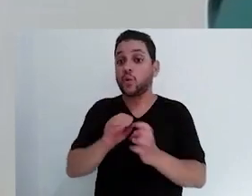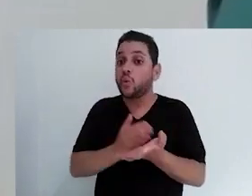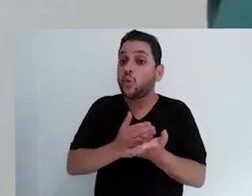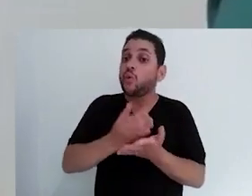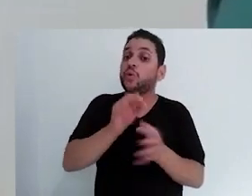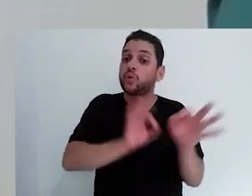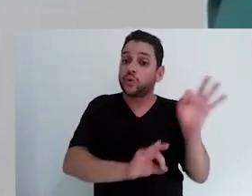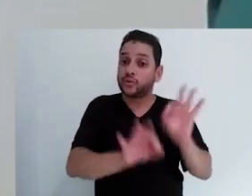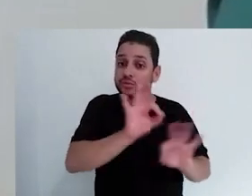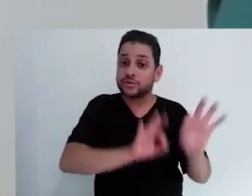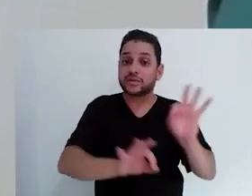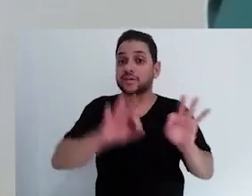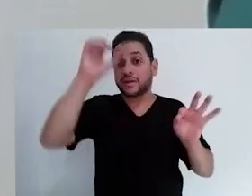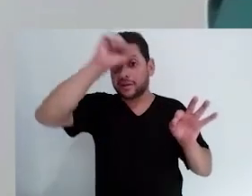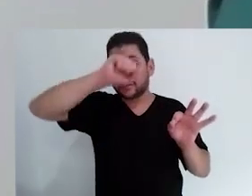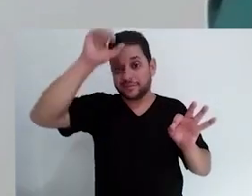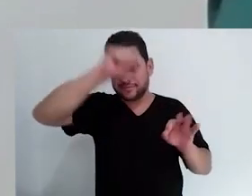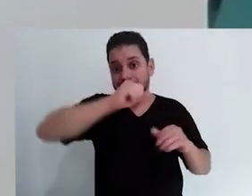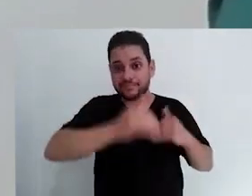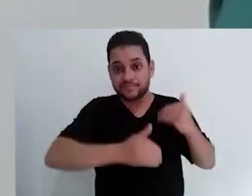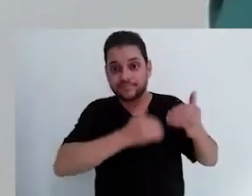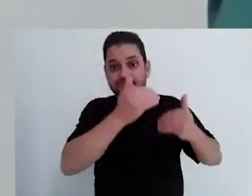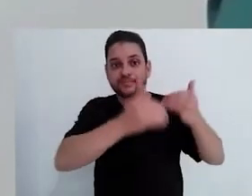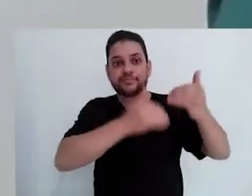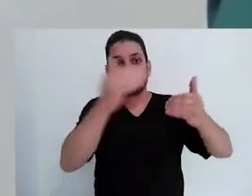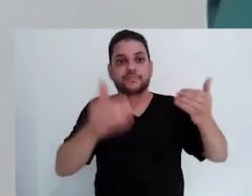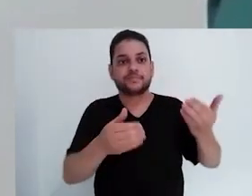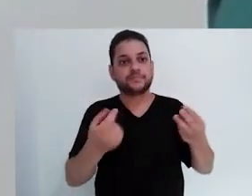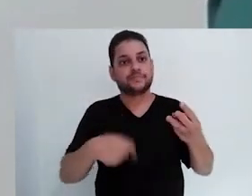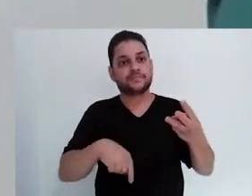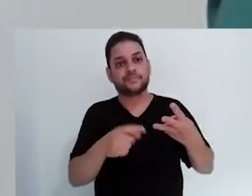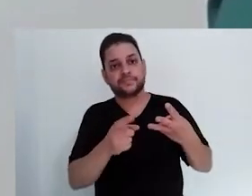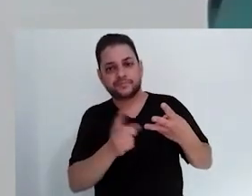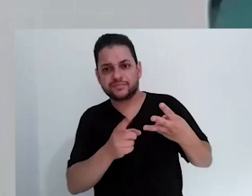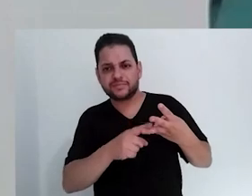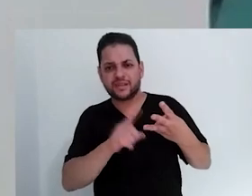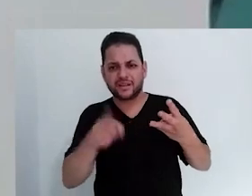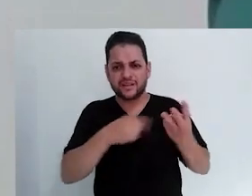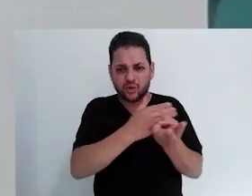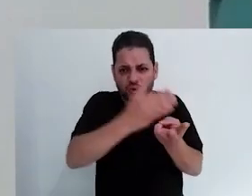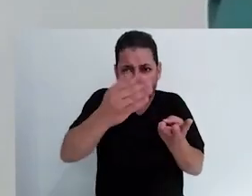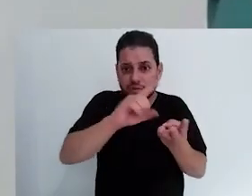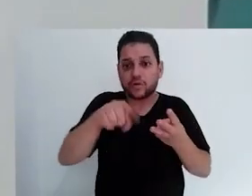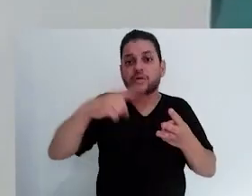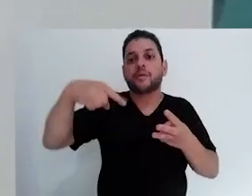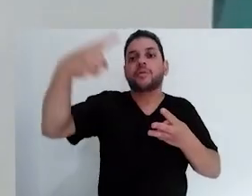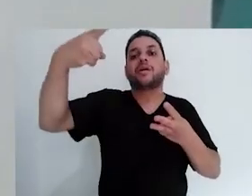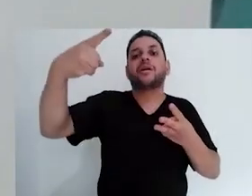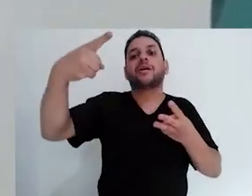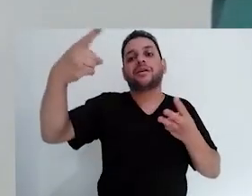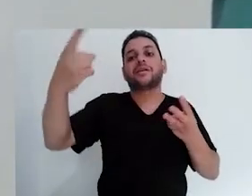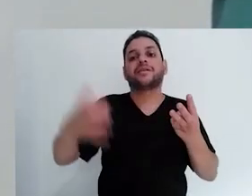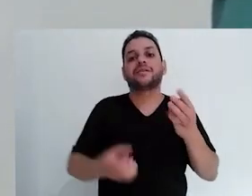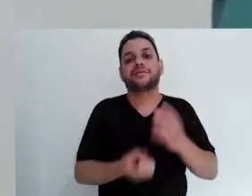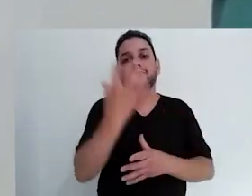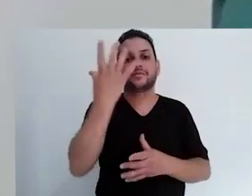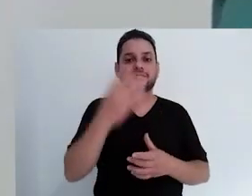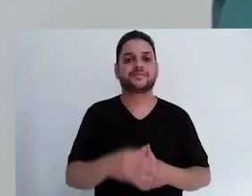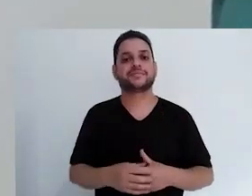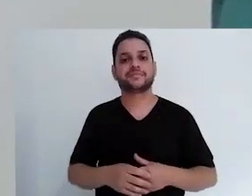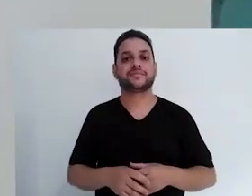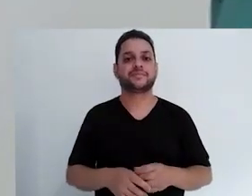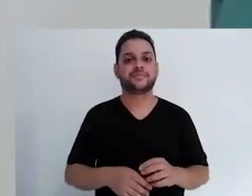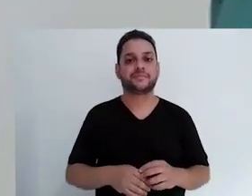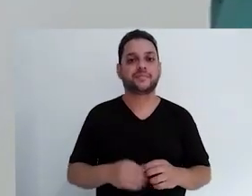aprendendo a funcionar. O terceiro núcleo não está desde a origem, ele surgiu um pouco depois, você sabe me dizer quando foi? Acho que foi em